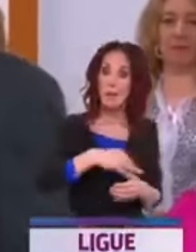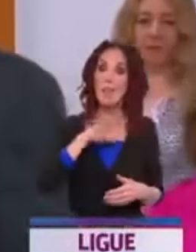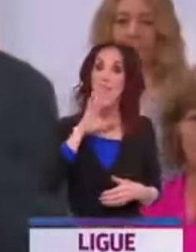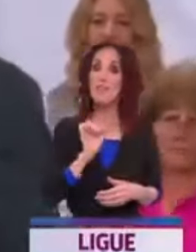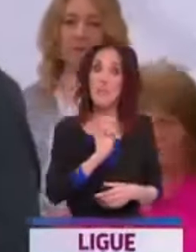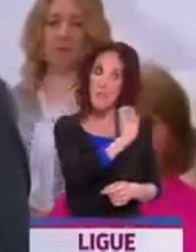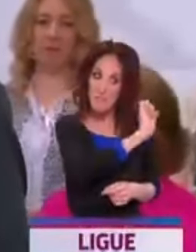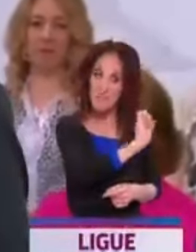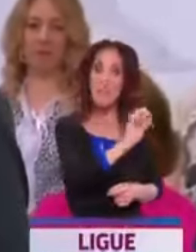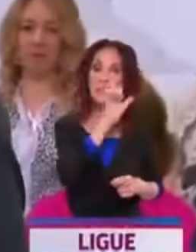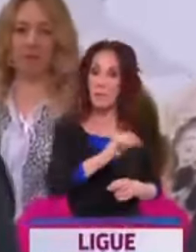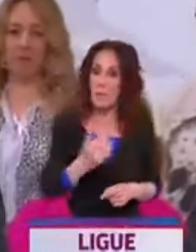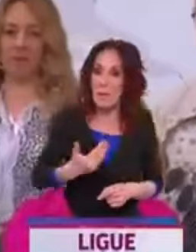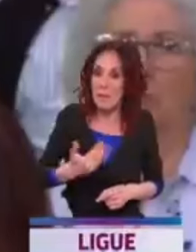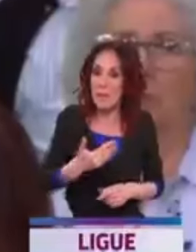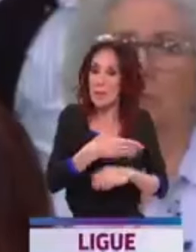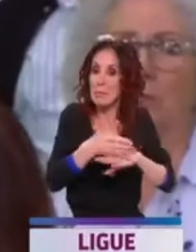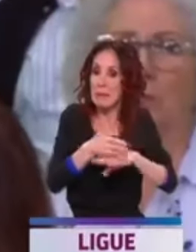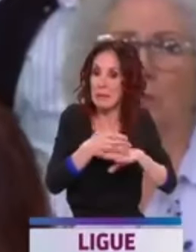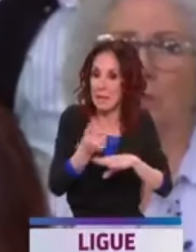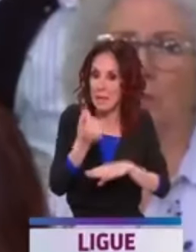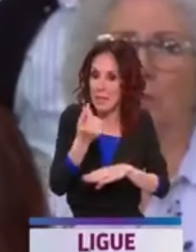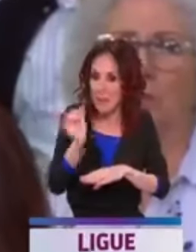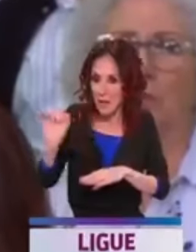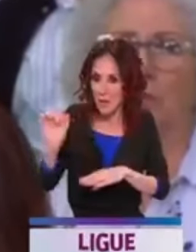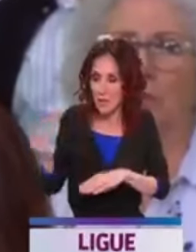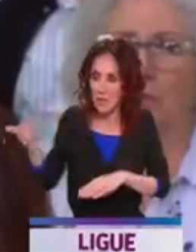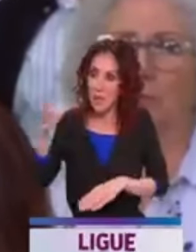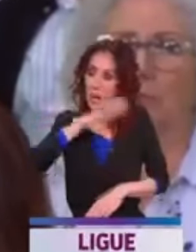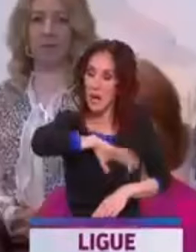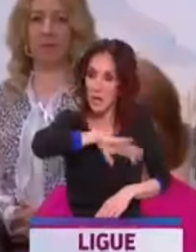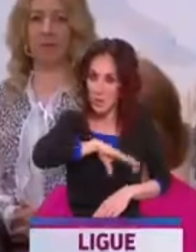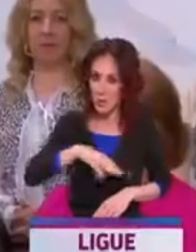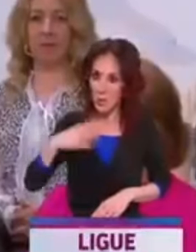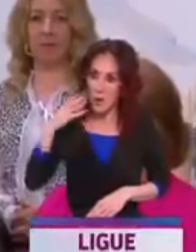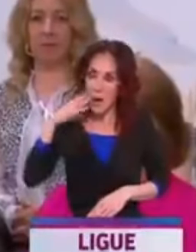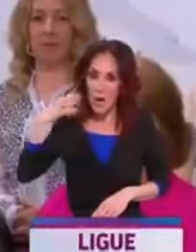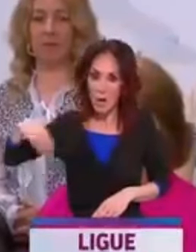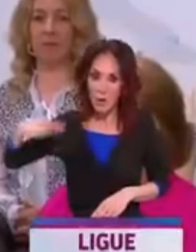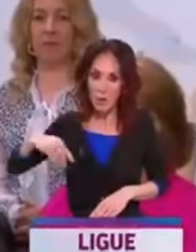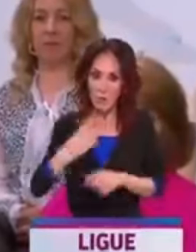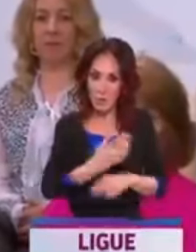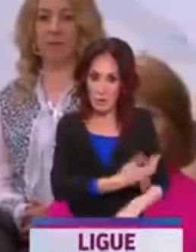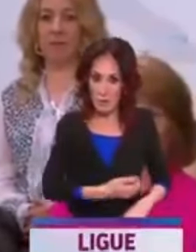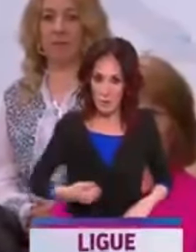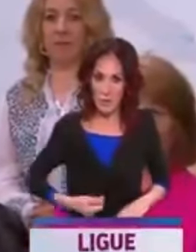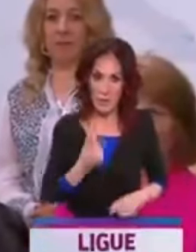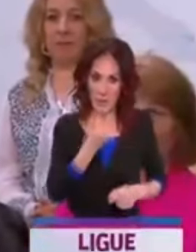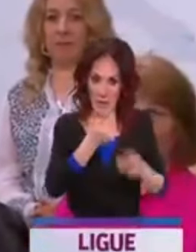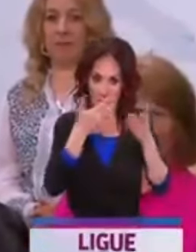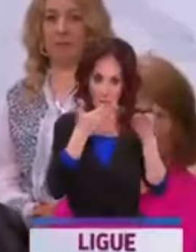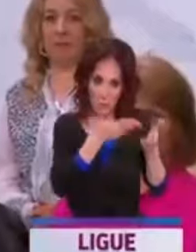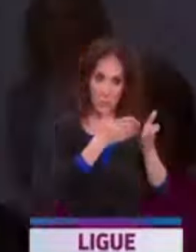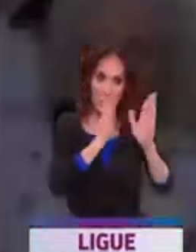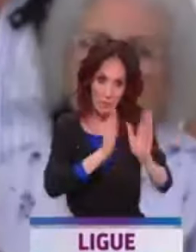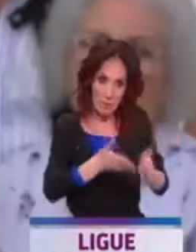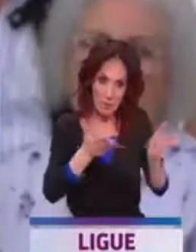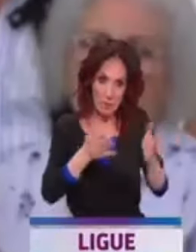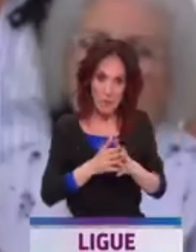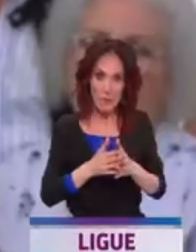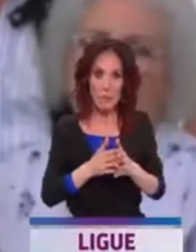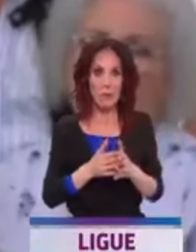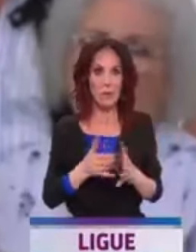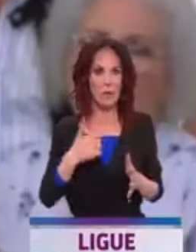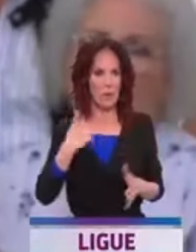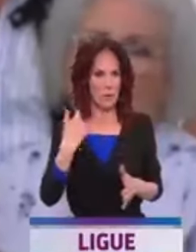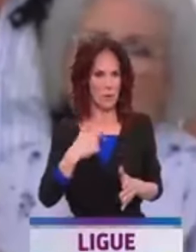arguido não apresenta coerência que é uma versão pouco crível é sempre